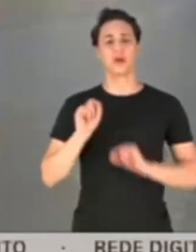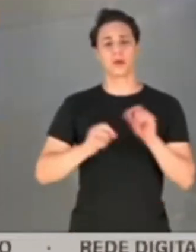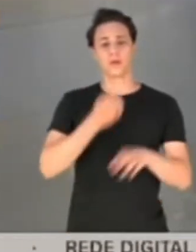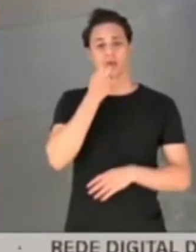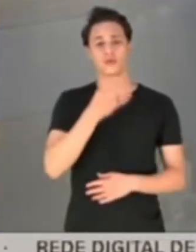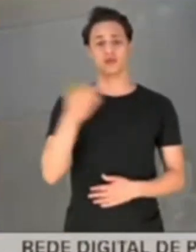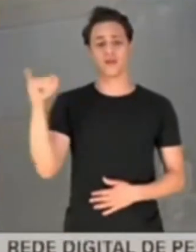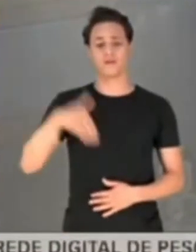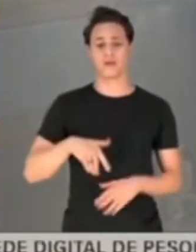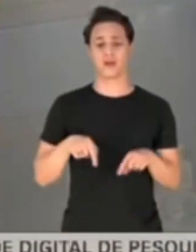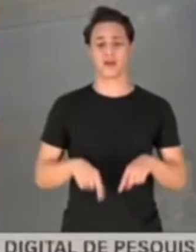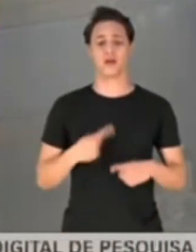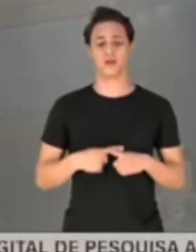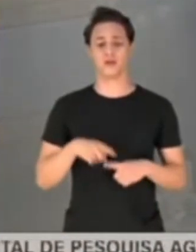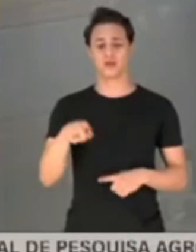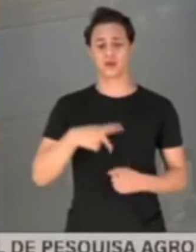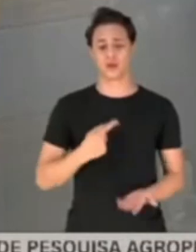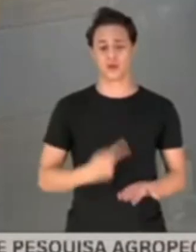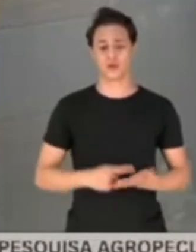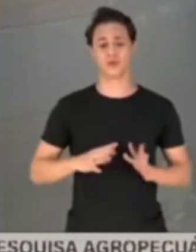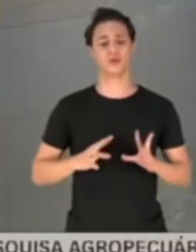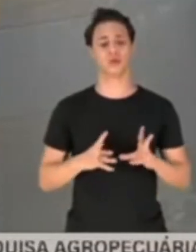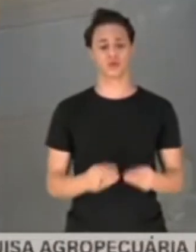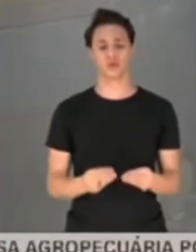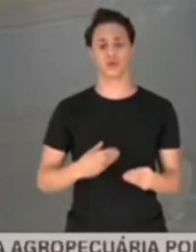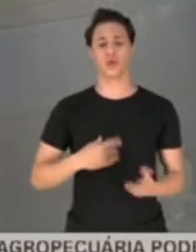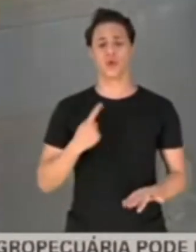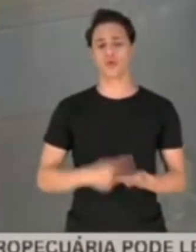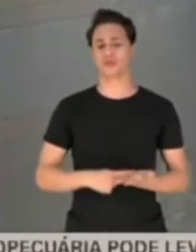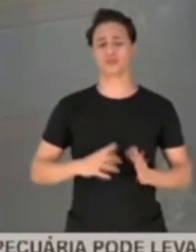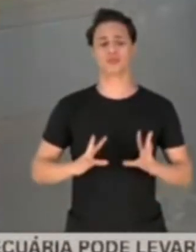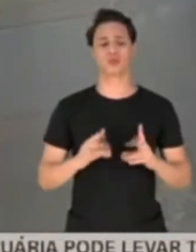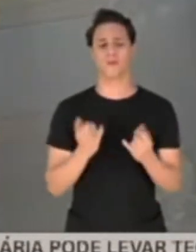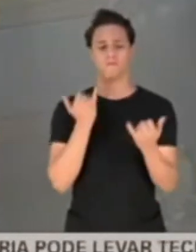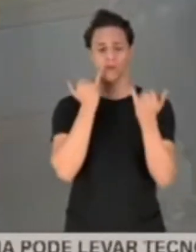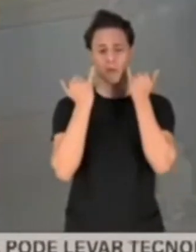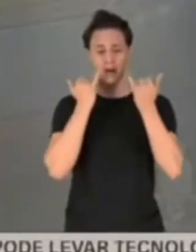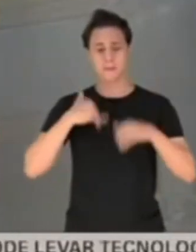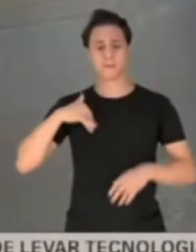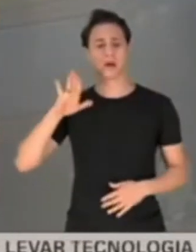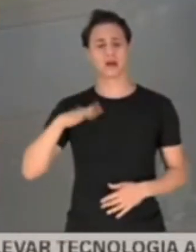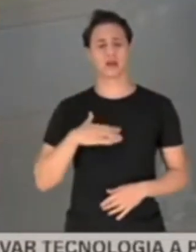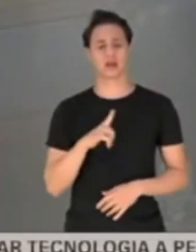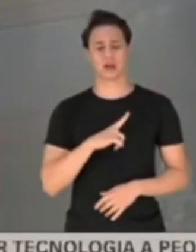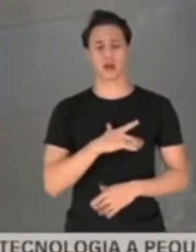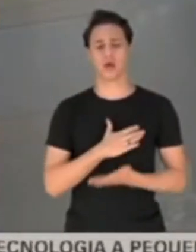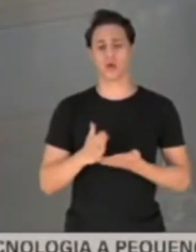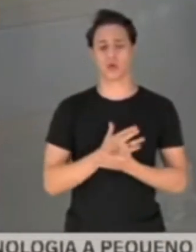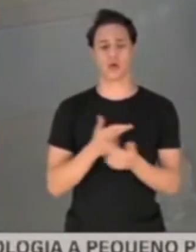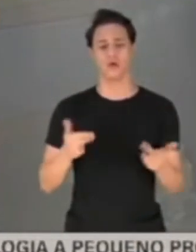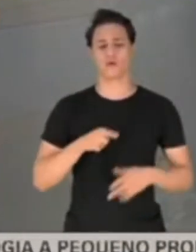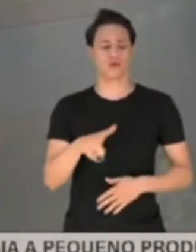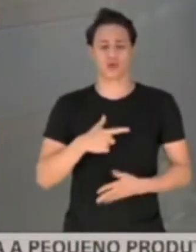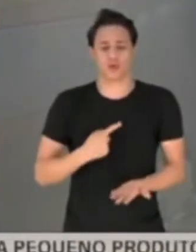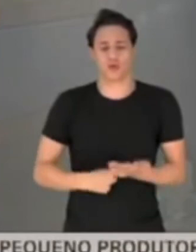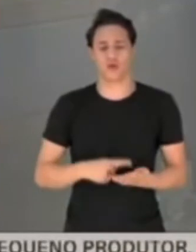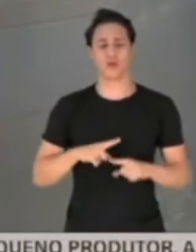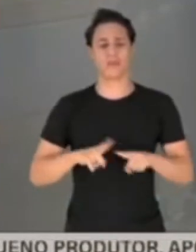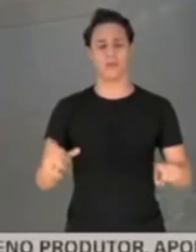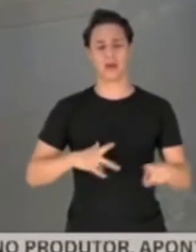confirmou tudo. O senhor confirmou tudo. E mais, tem coisa que o senhor não confirmou, mas que tem